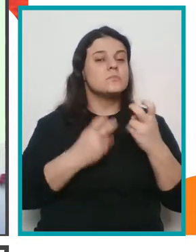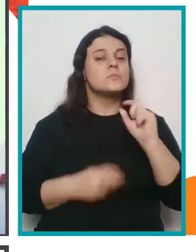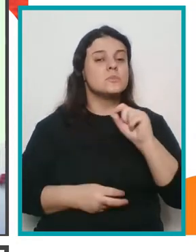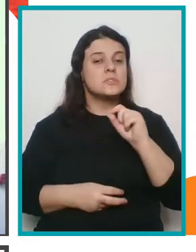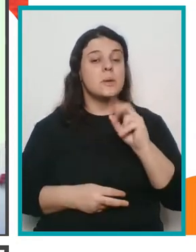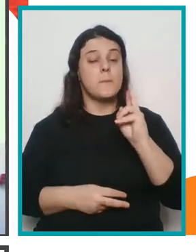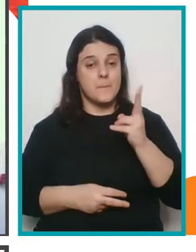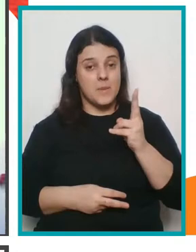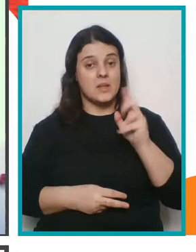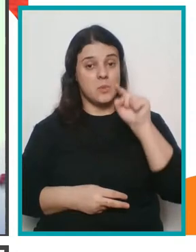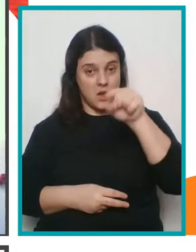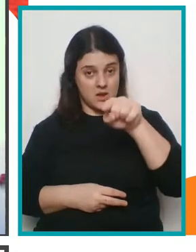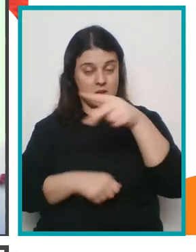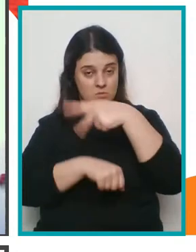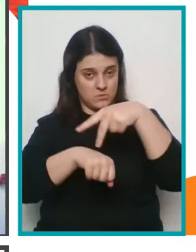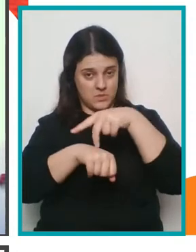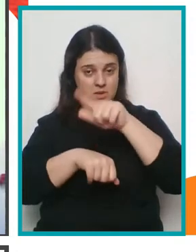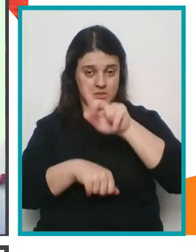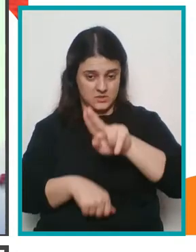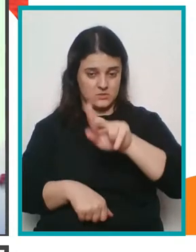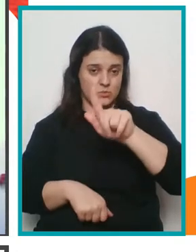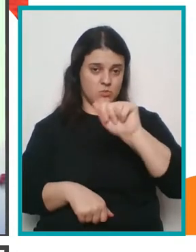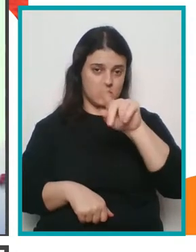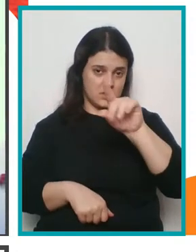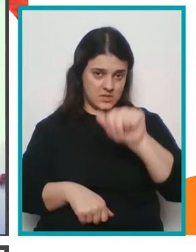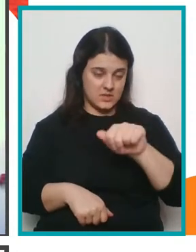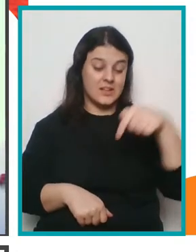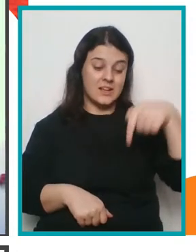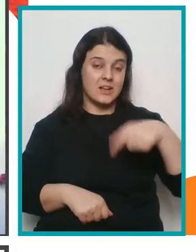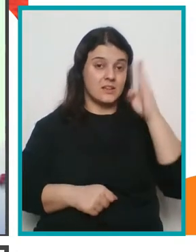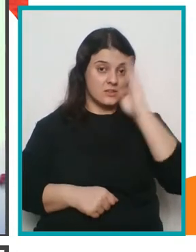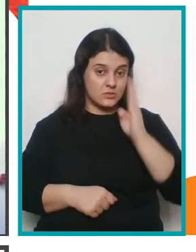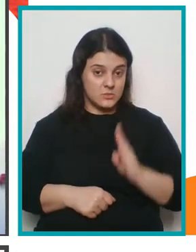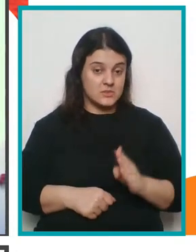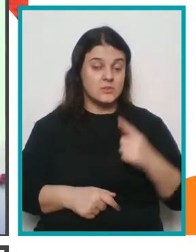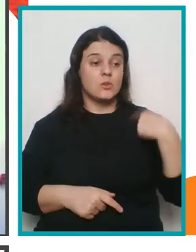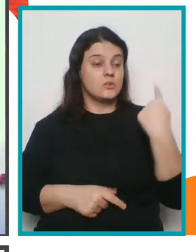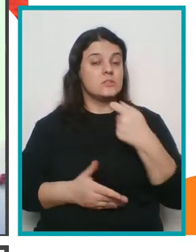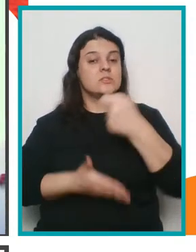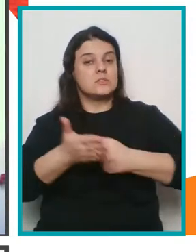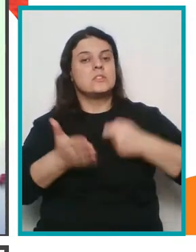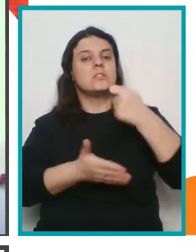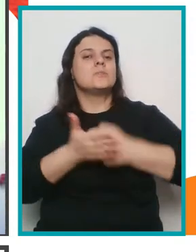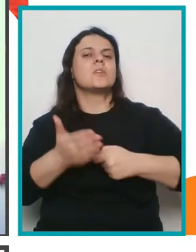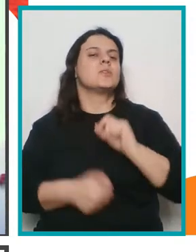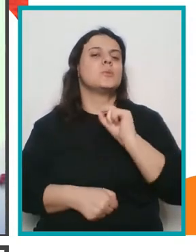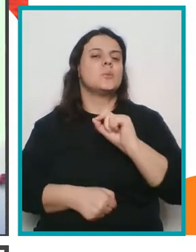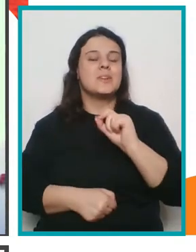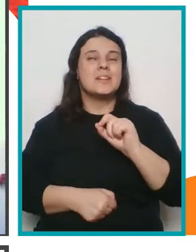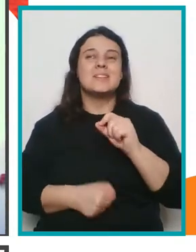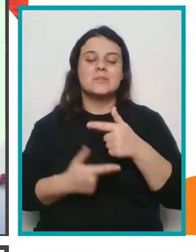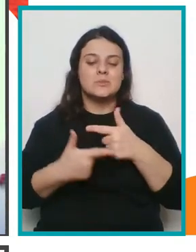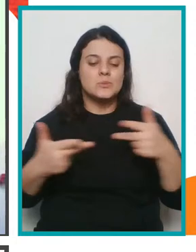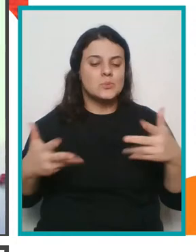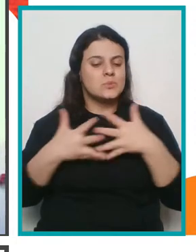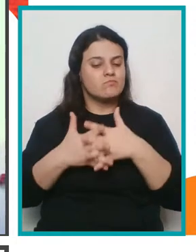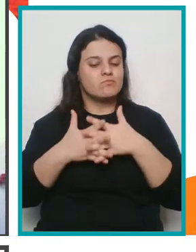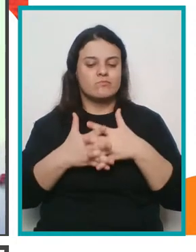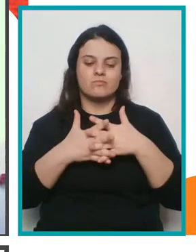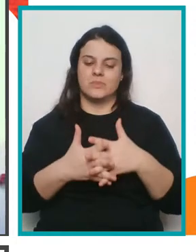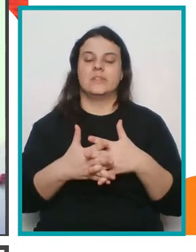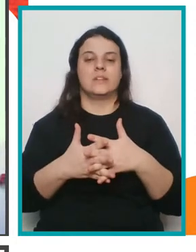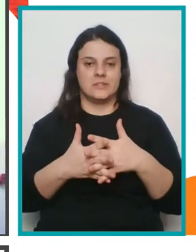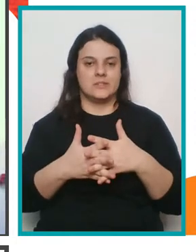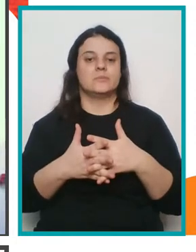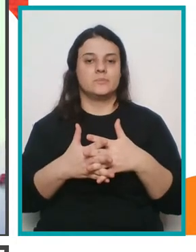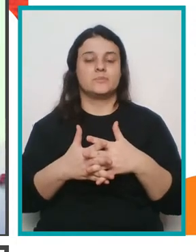crise climática, né? Enquanto as pessoas ainda nos nossos países têm que se preocupar em levar comida